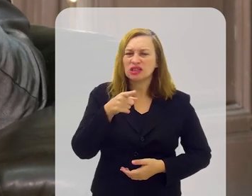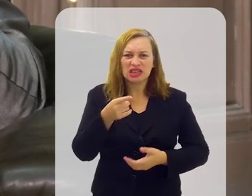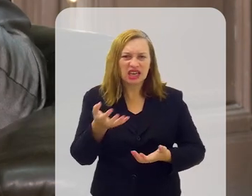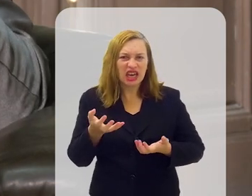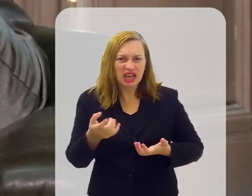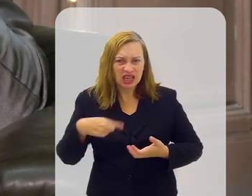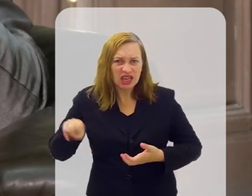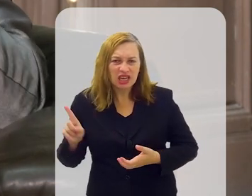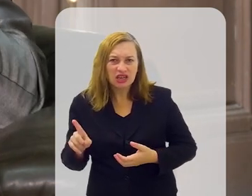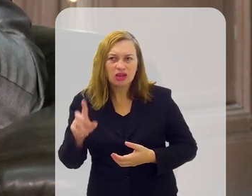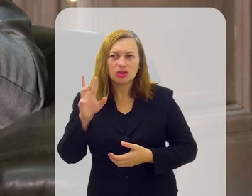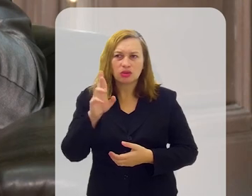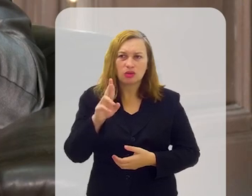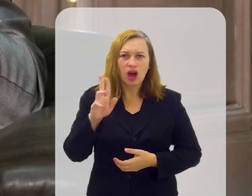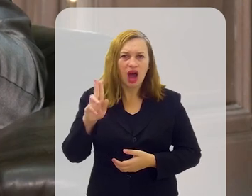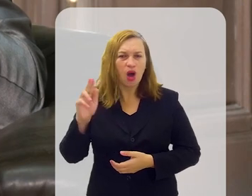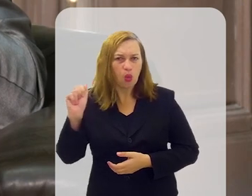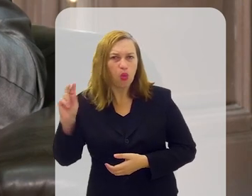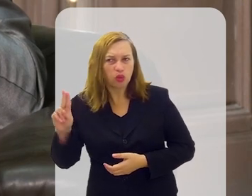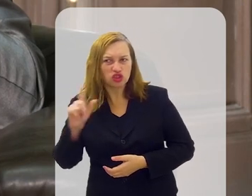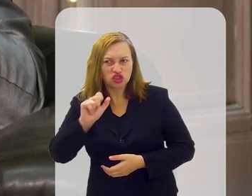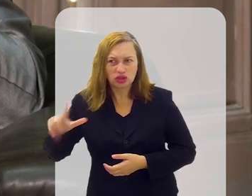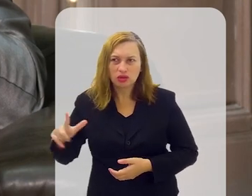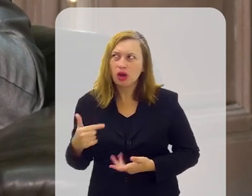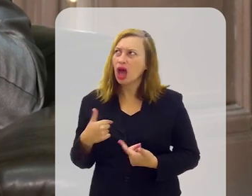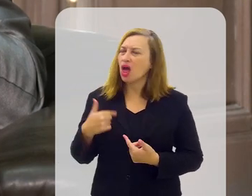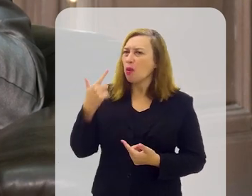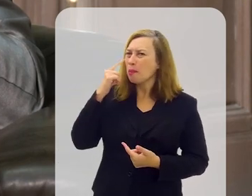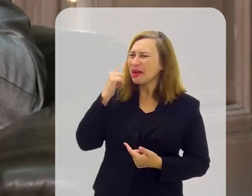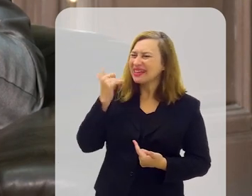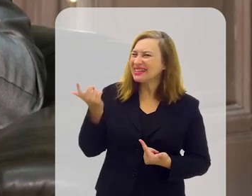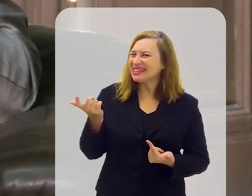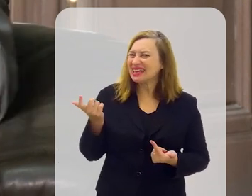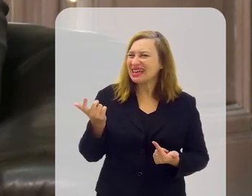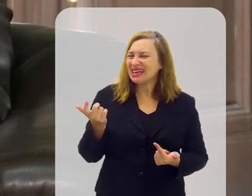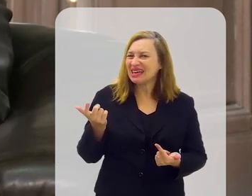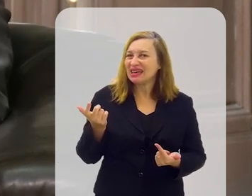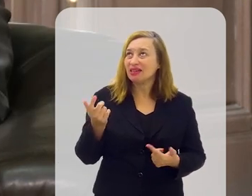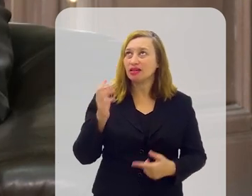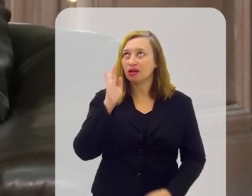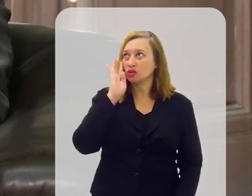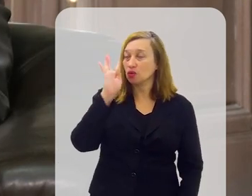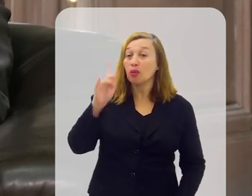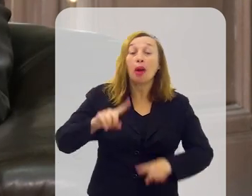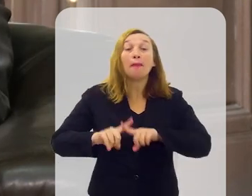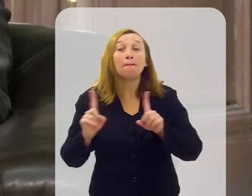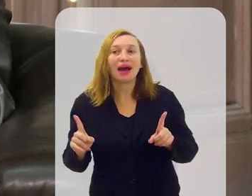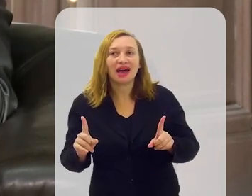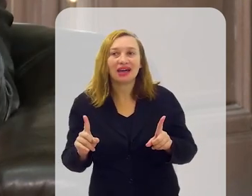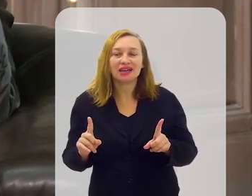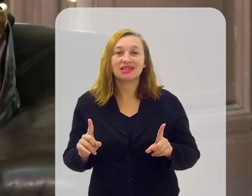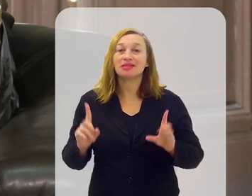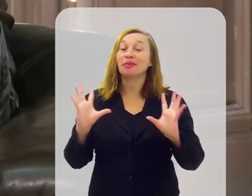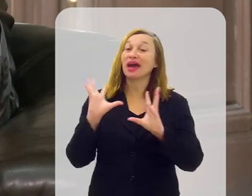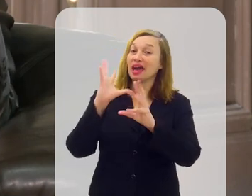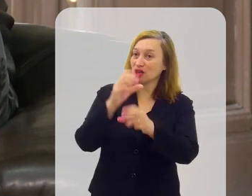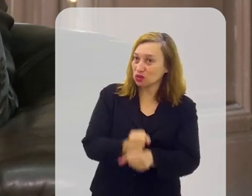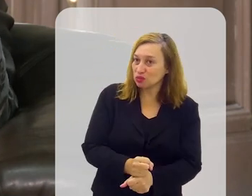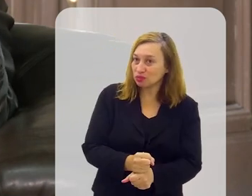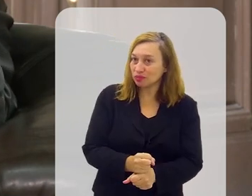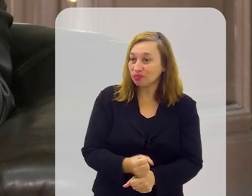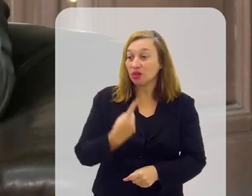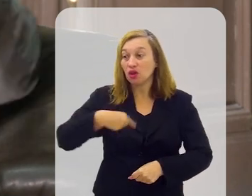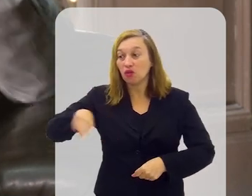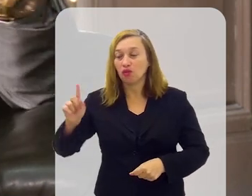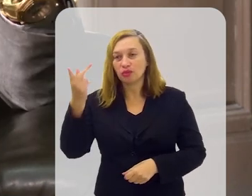não, você quer ir no Raul Gil? Não sei o que, eu falei, quero e tal. Eu pensei que fosse uma coisa assim, meio viagem. Bem, em suma, para resumir,